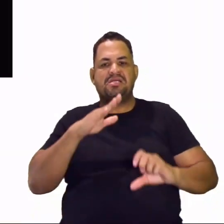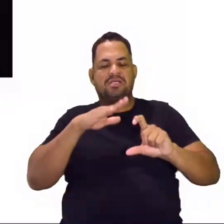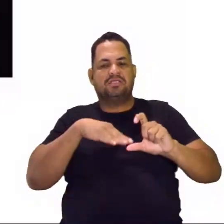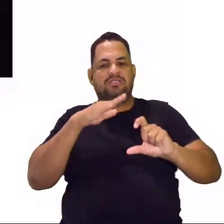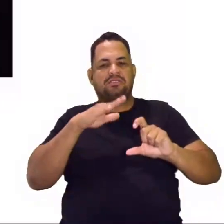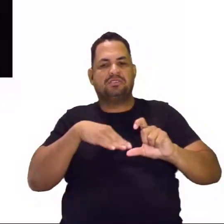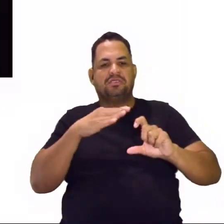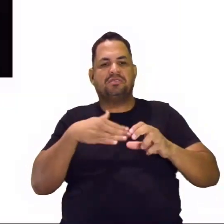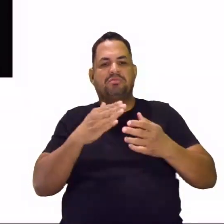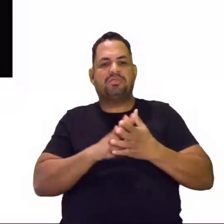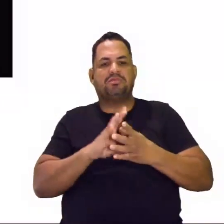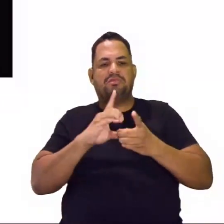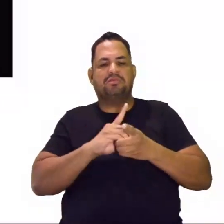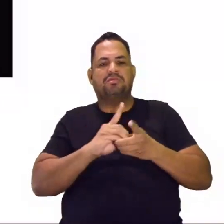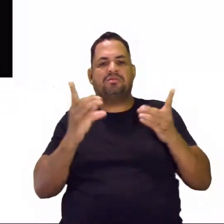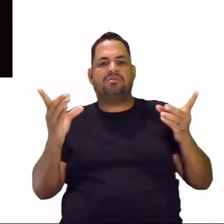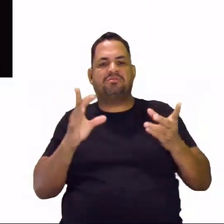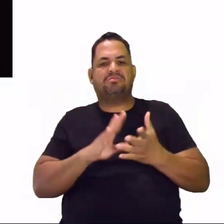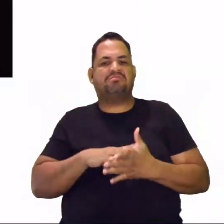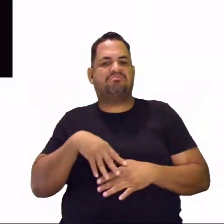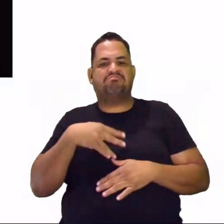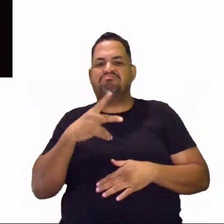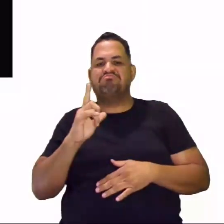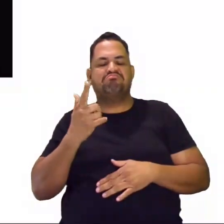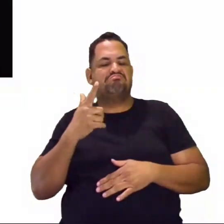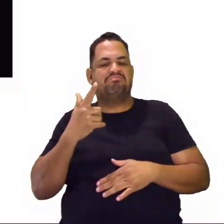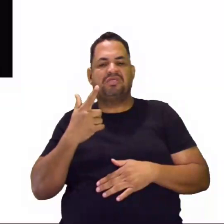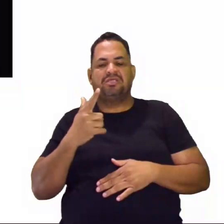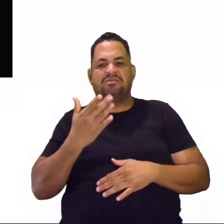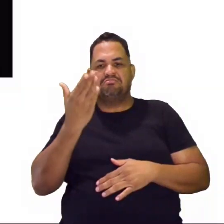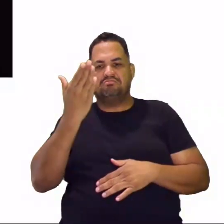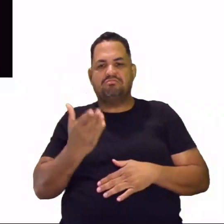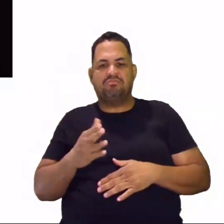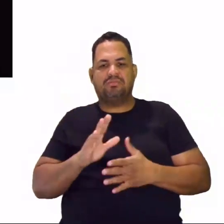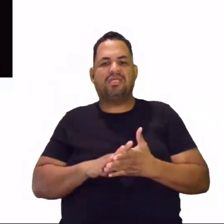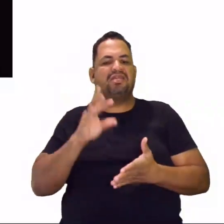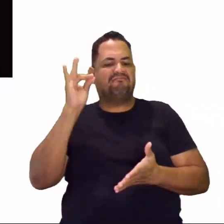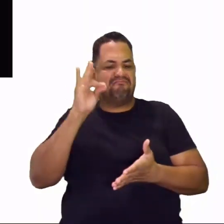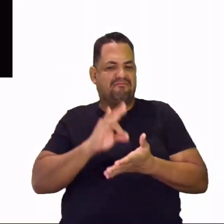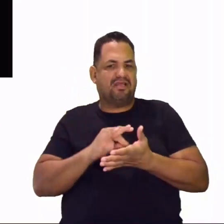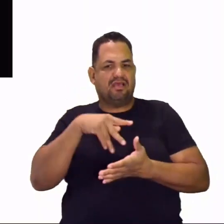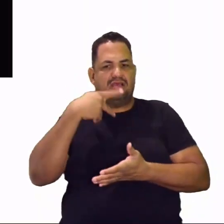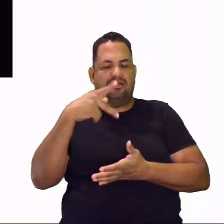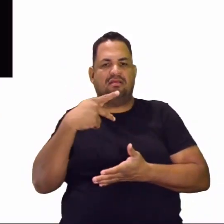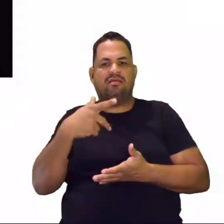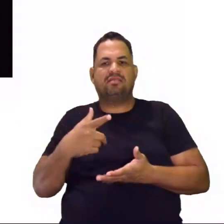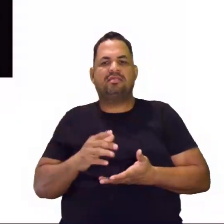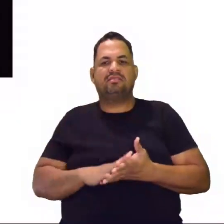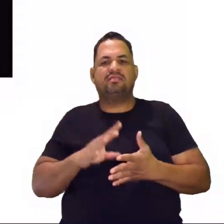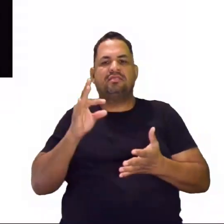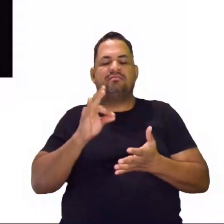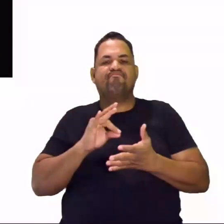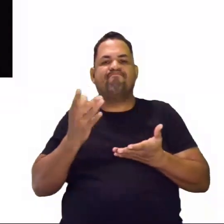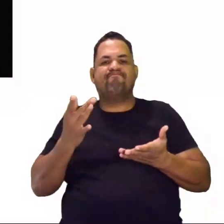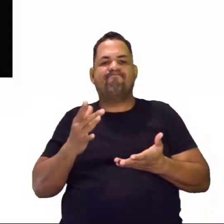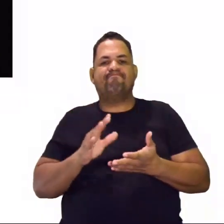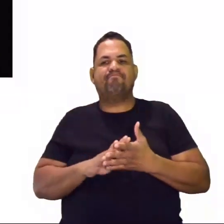da democracia é uma falácia, isso não existe. E ele afirma que, na